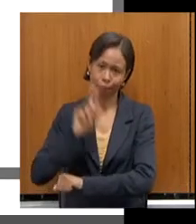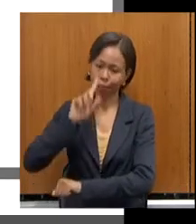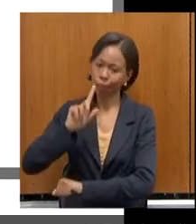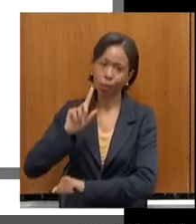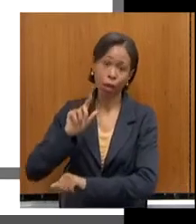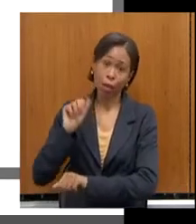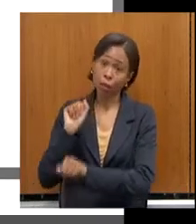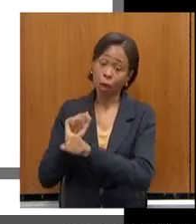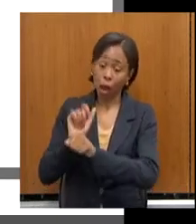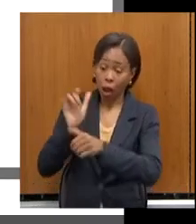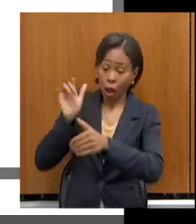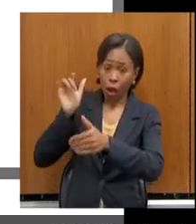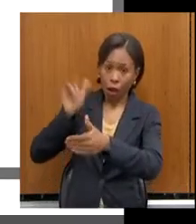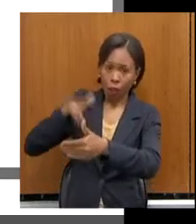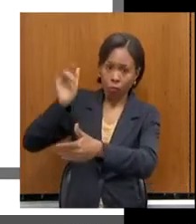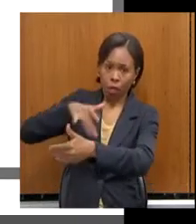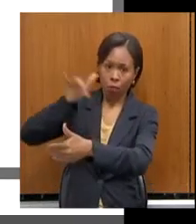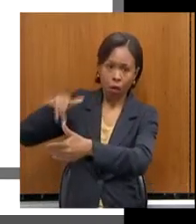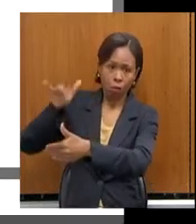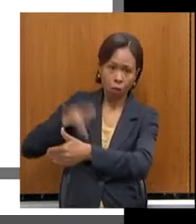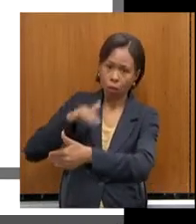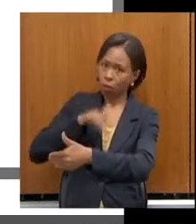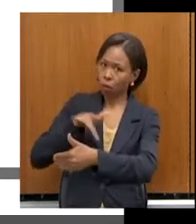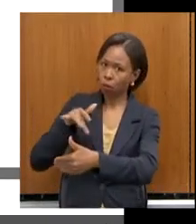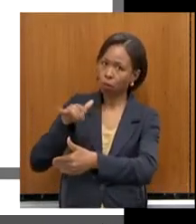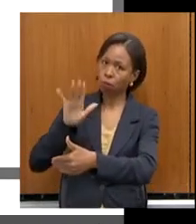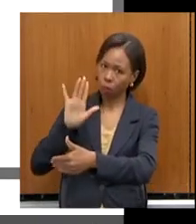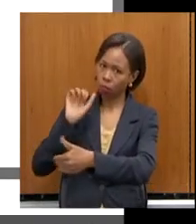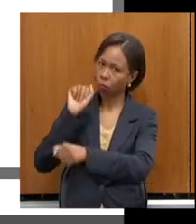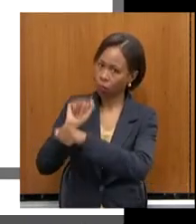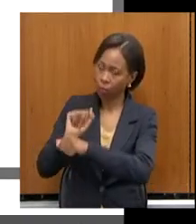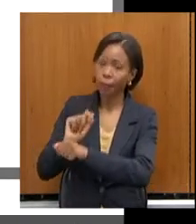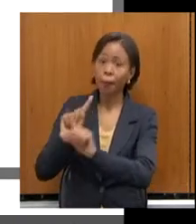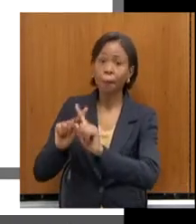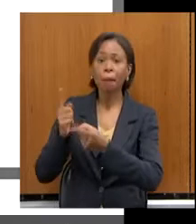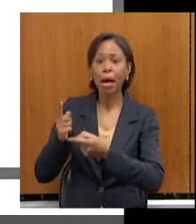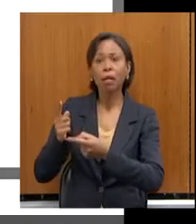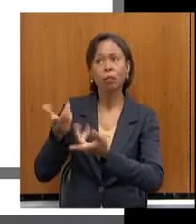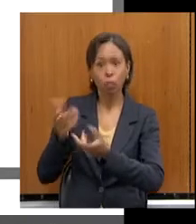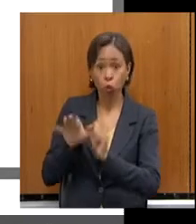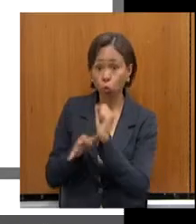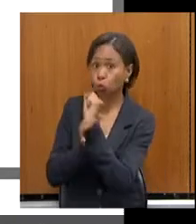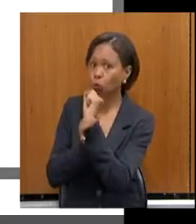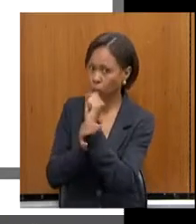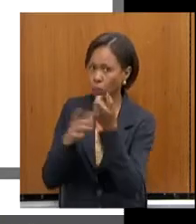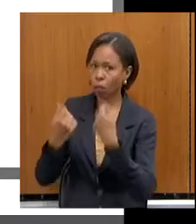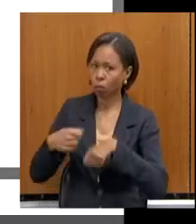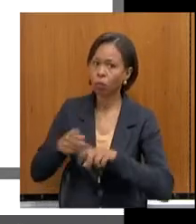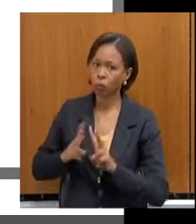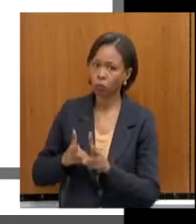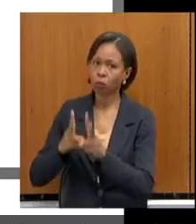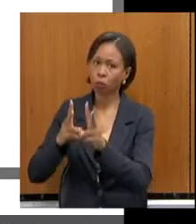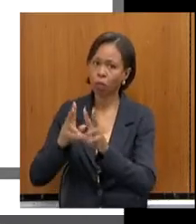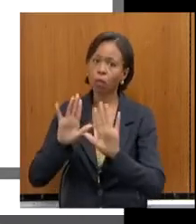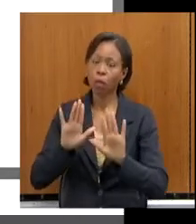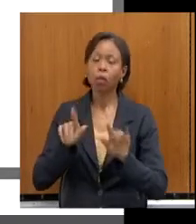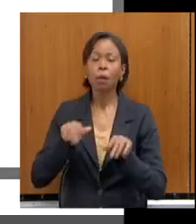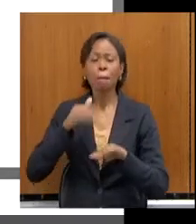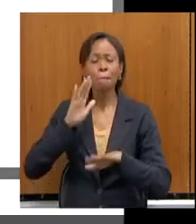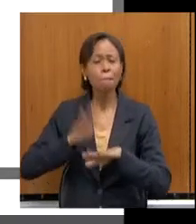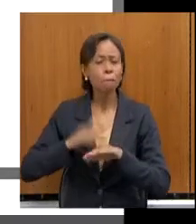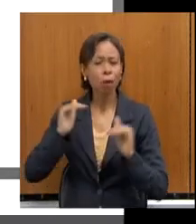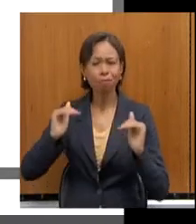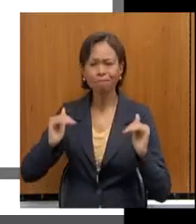para o dispor rejeito mas não suspensa para fazer ações de garantia de segurança estamos intensificando a fiscalização